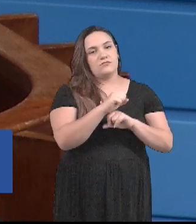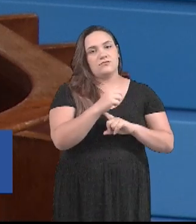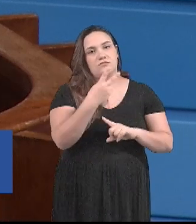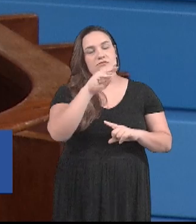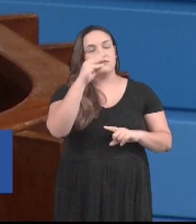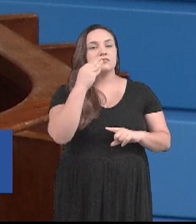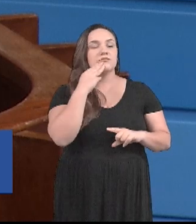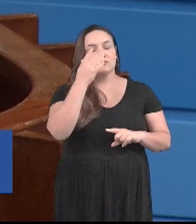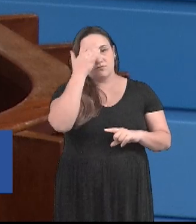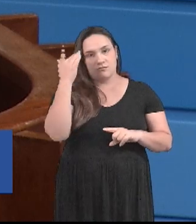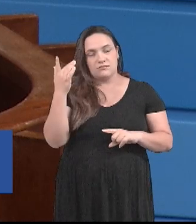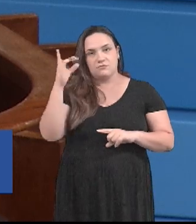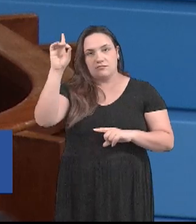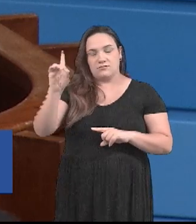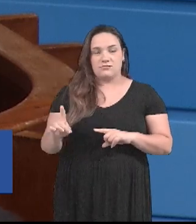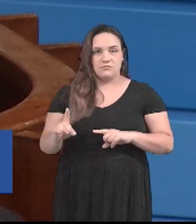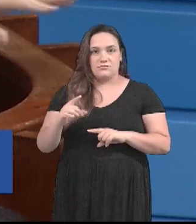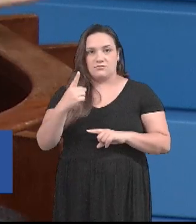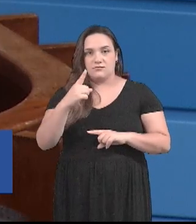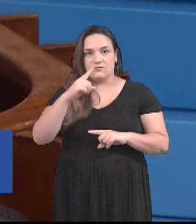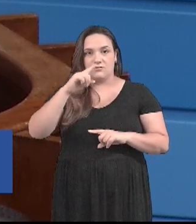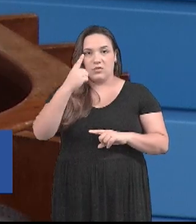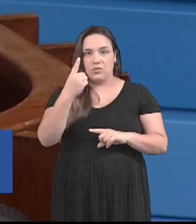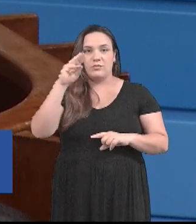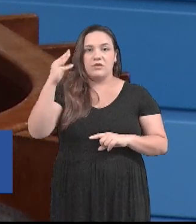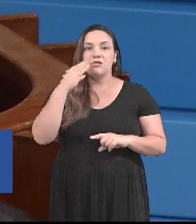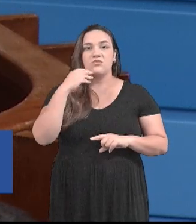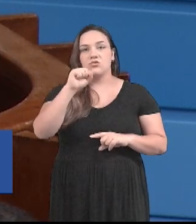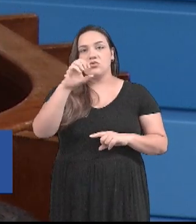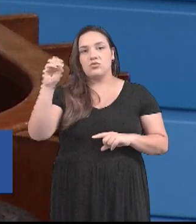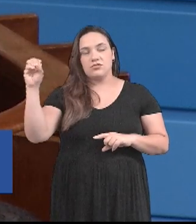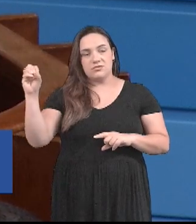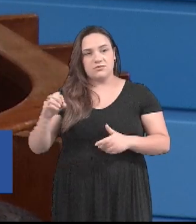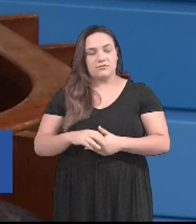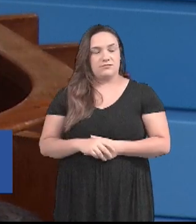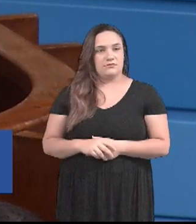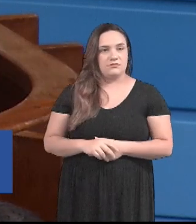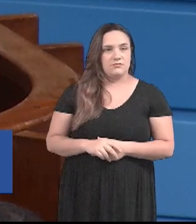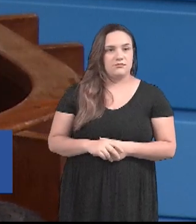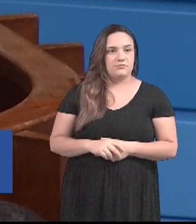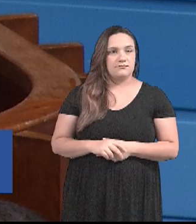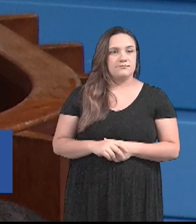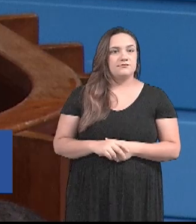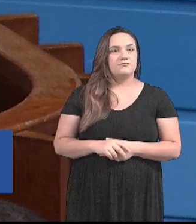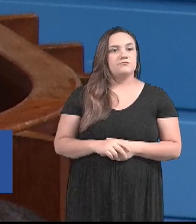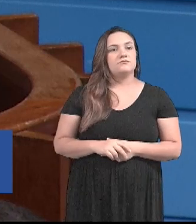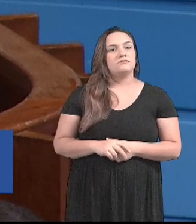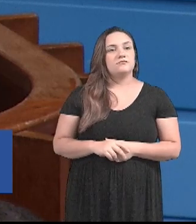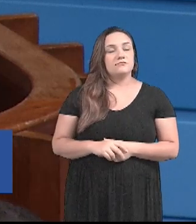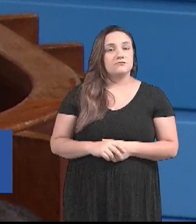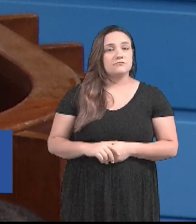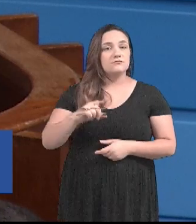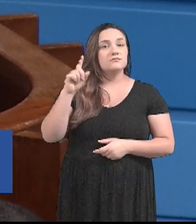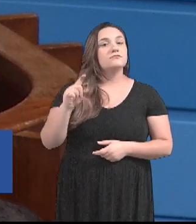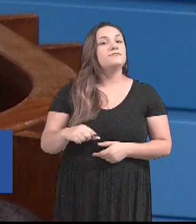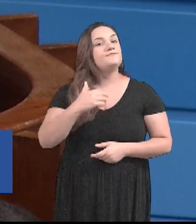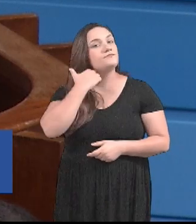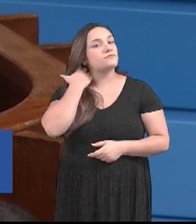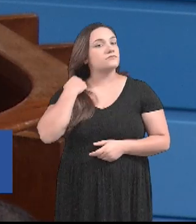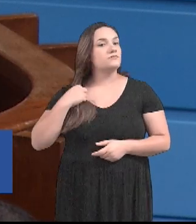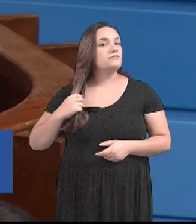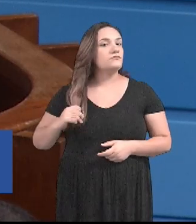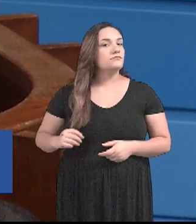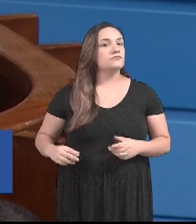pessoas com deficiência de 1 milhão e 900. Nós estamos tratando, senhor presidente, da renúncia fiscal do Estado, um